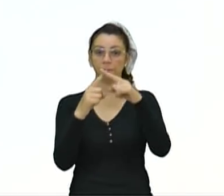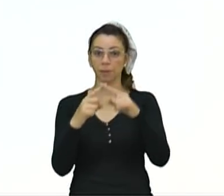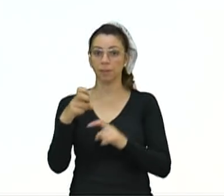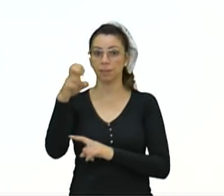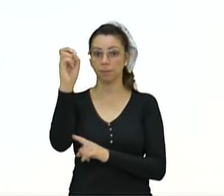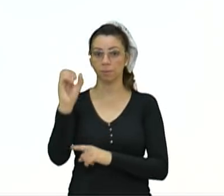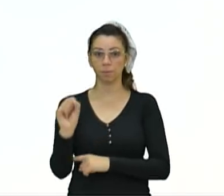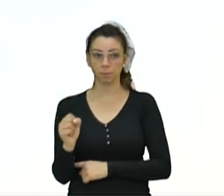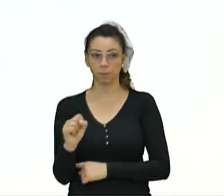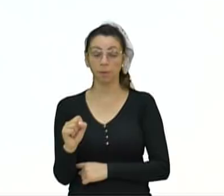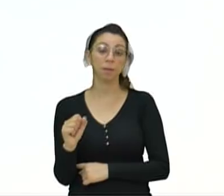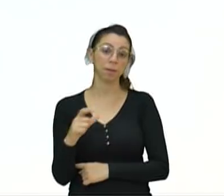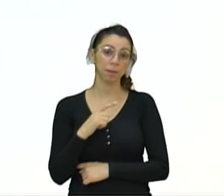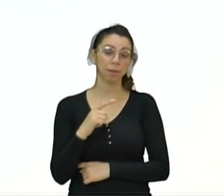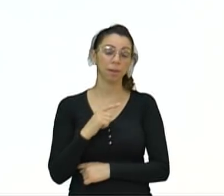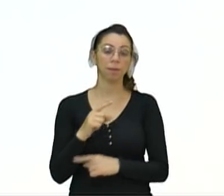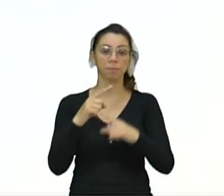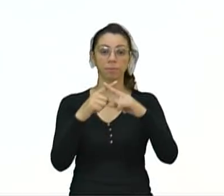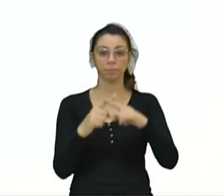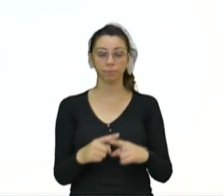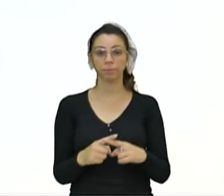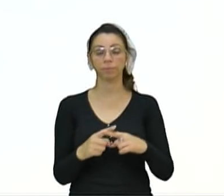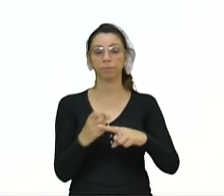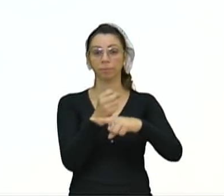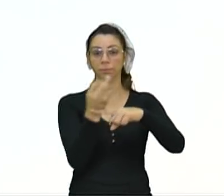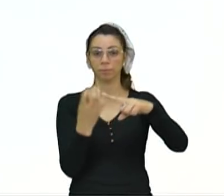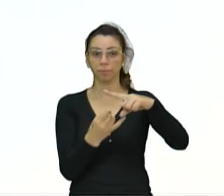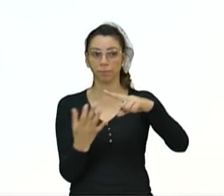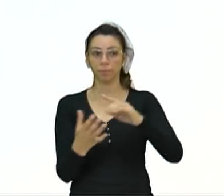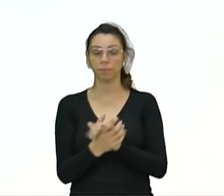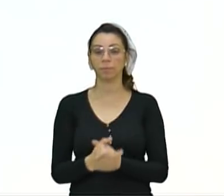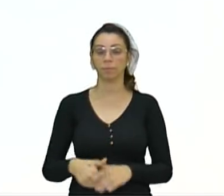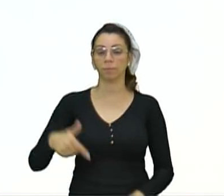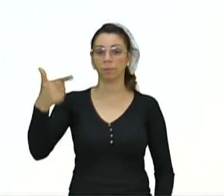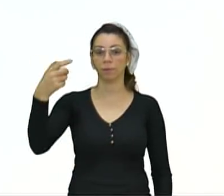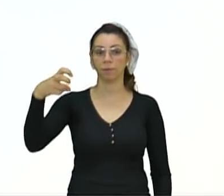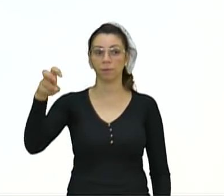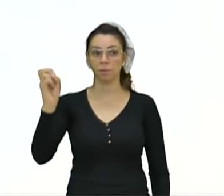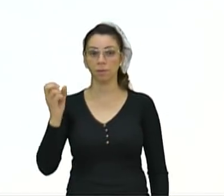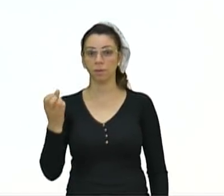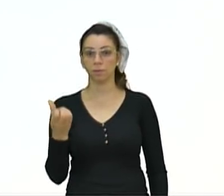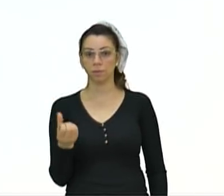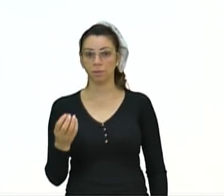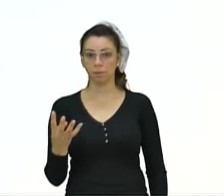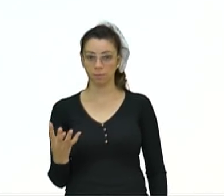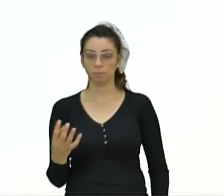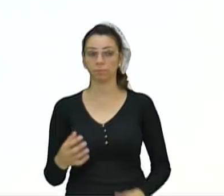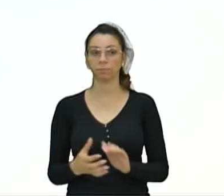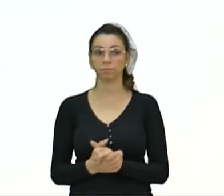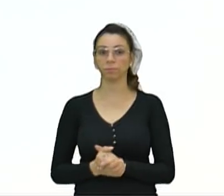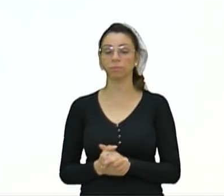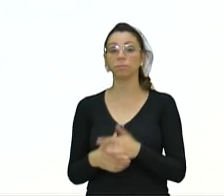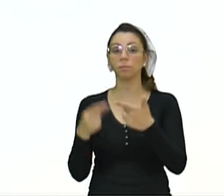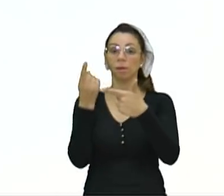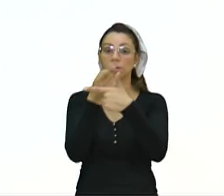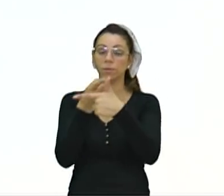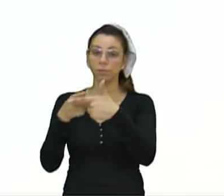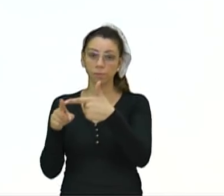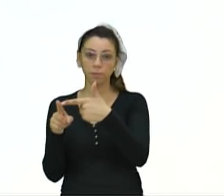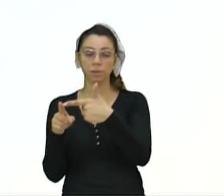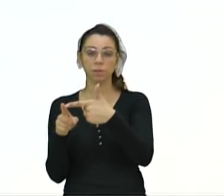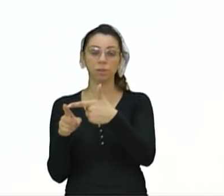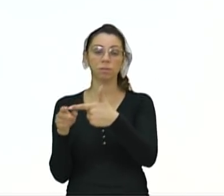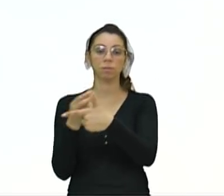essa multiplicação de fração. 5 vezes 5, 25. 8 vezes 8, 64. Dividindo 25